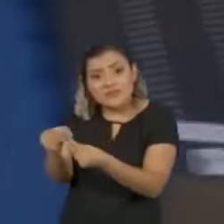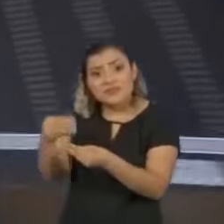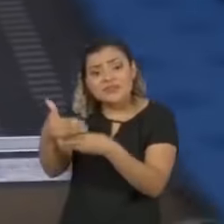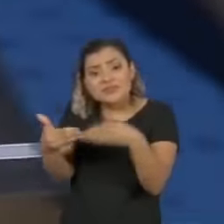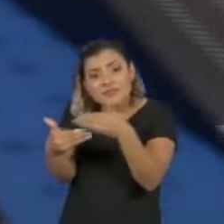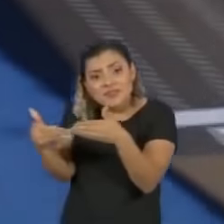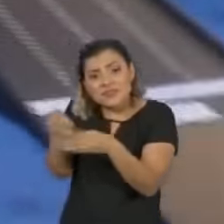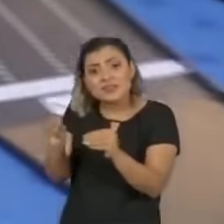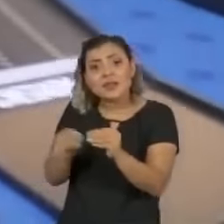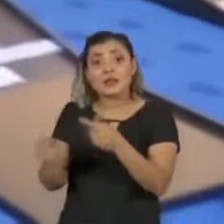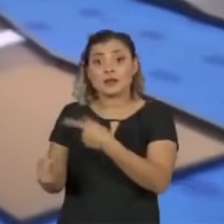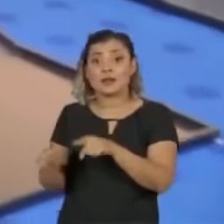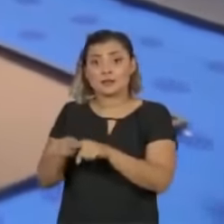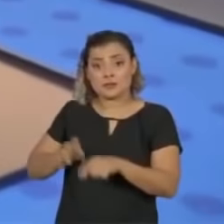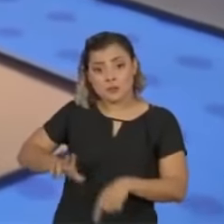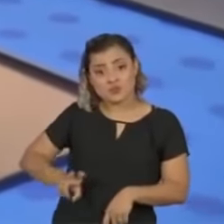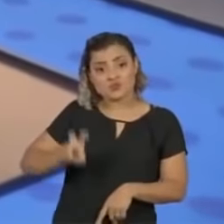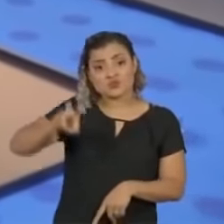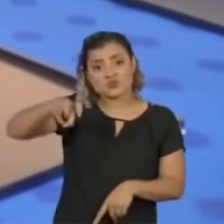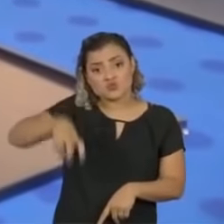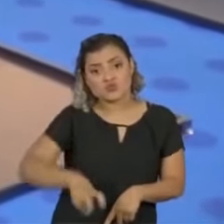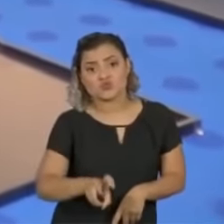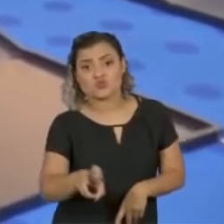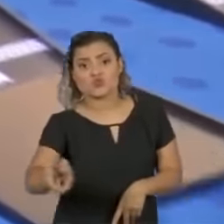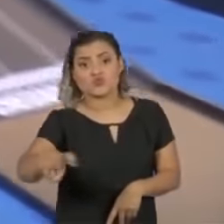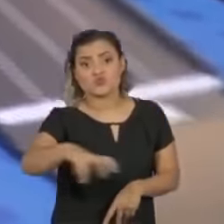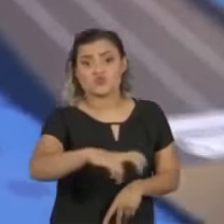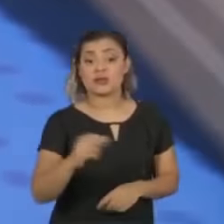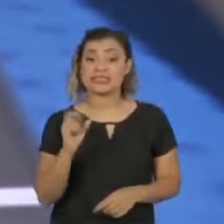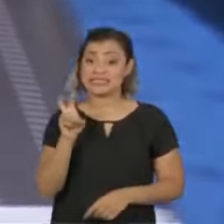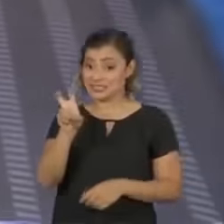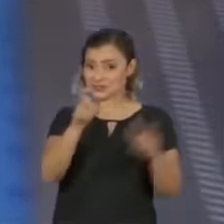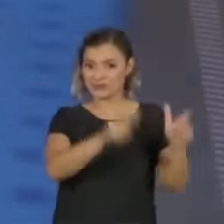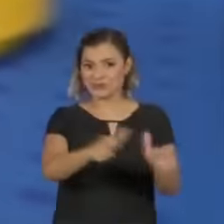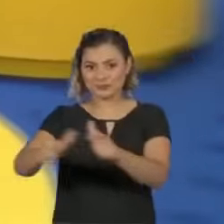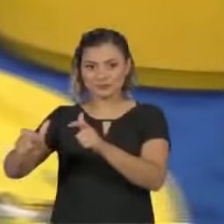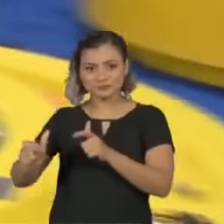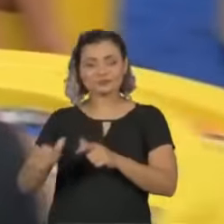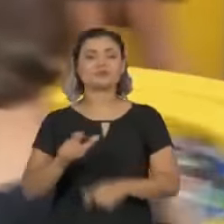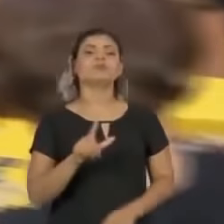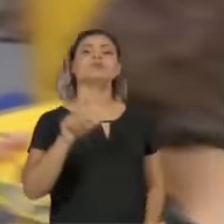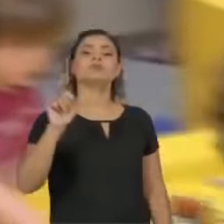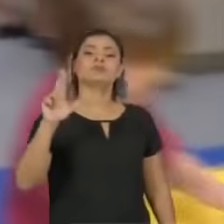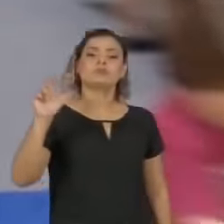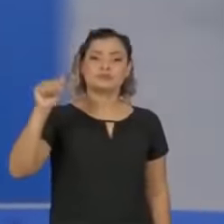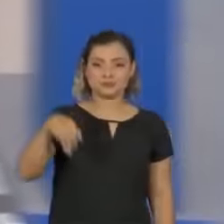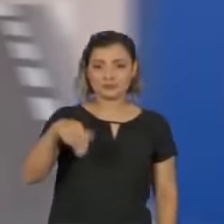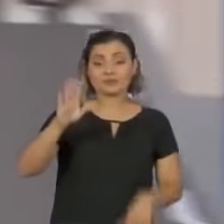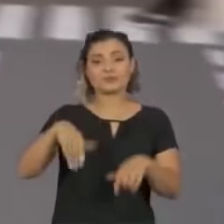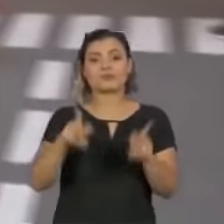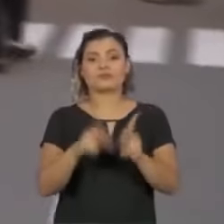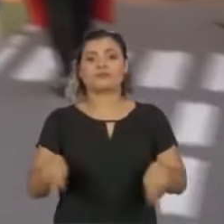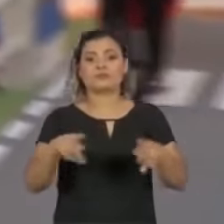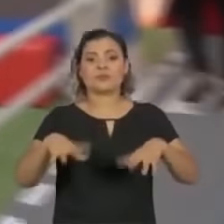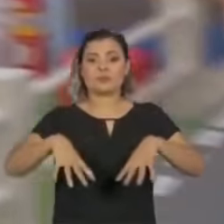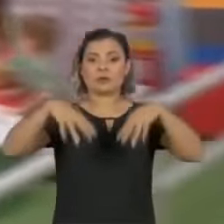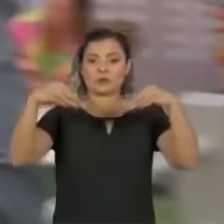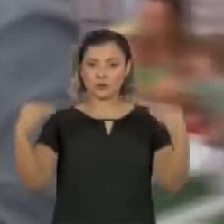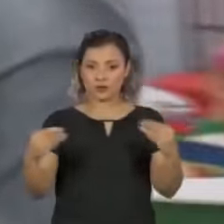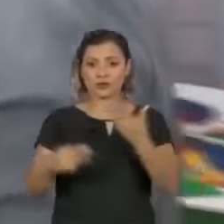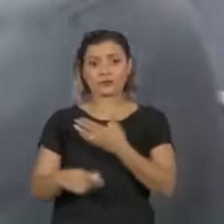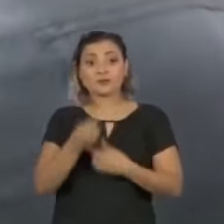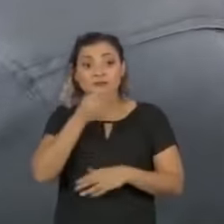brincar ali na rampinha da polícia. São 5 espaços no total. Vou conversar aqui com a Lilian Piva, que é gerente de marketing do Shopping Eldorado. Lilian, muito boa tarde